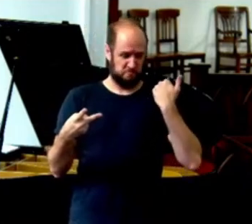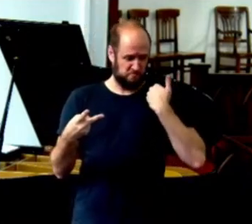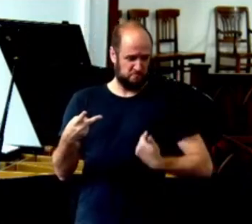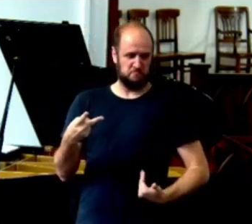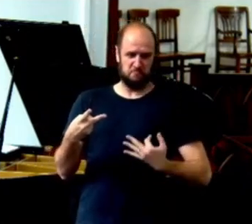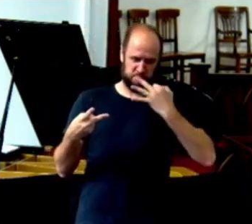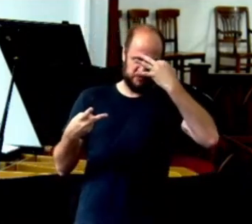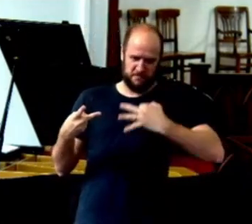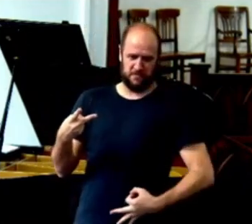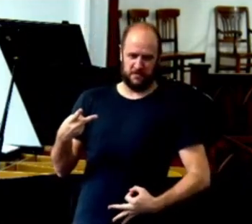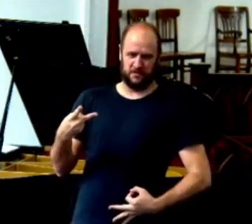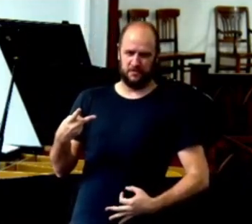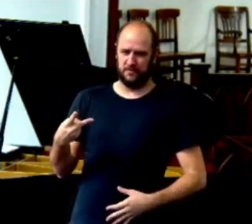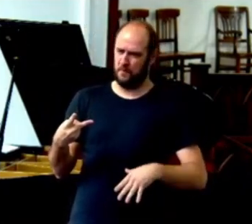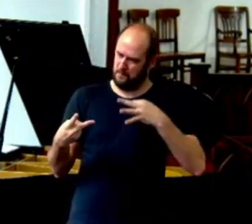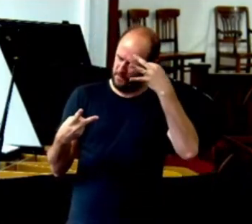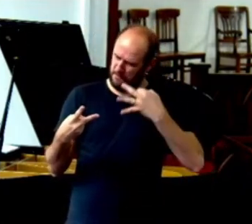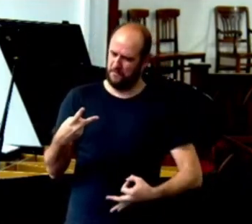defeitos.